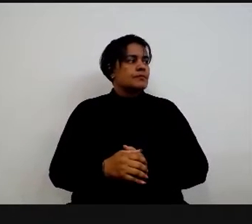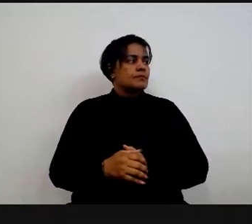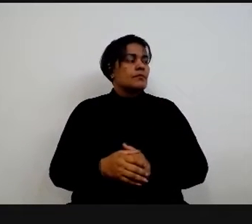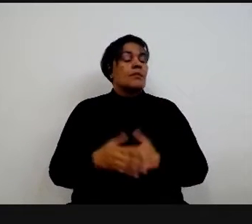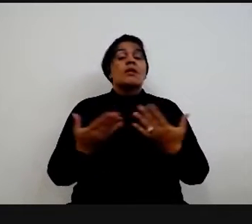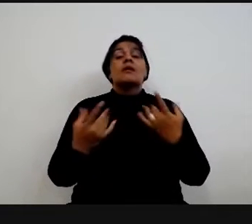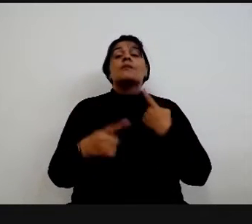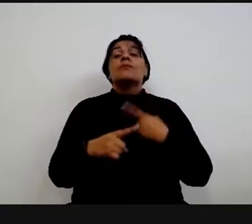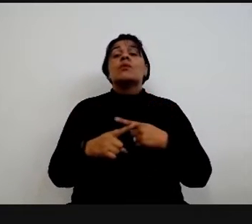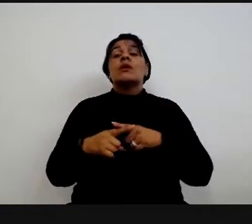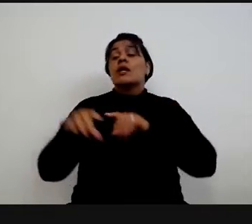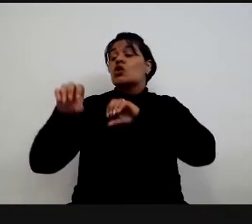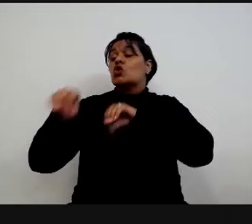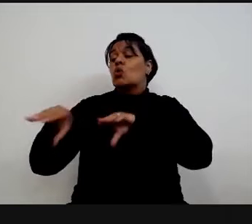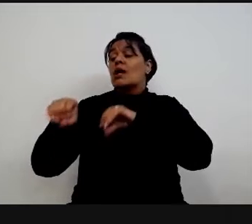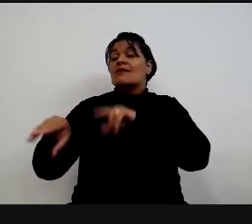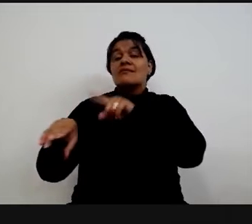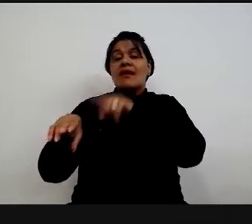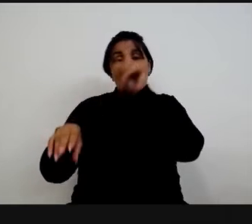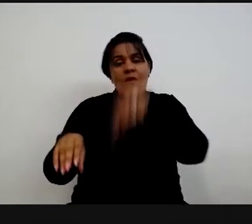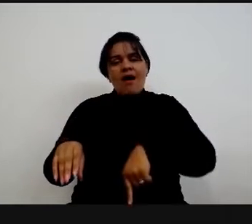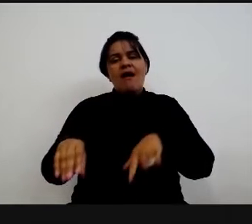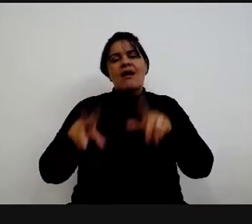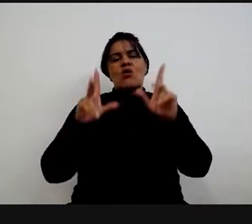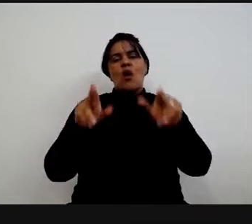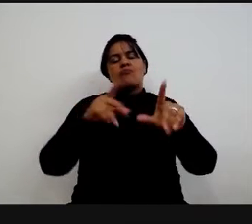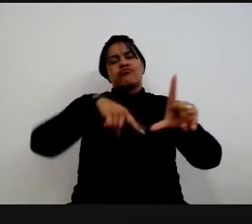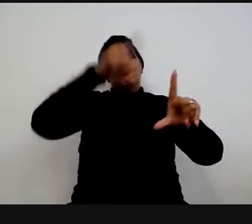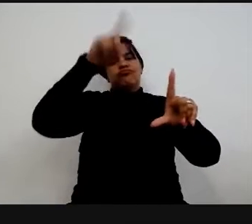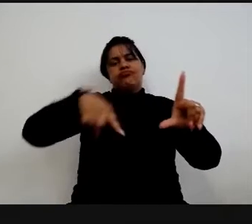Porque a educação nesse país virou estatística.